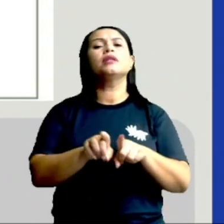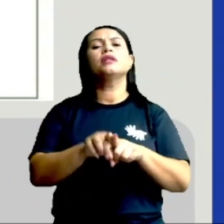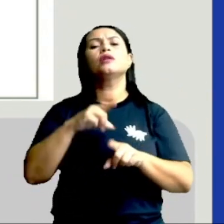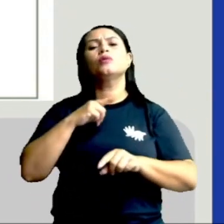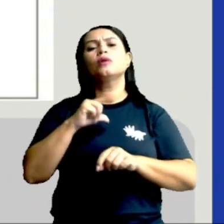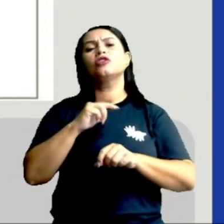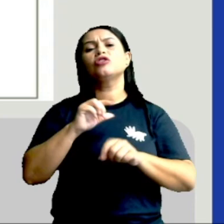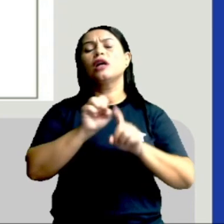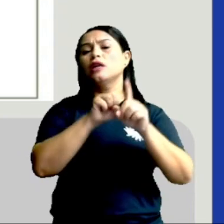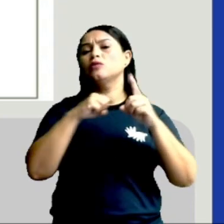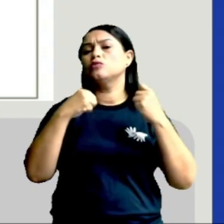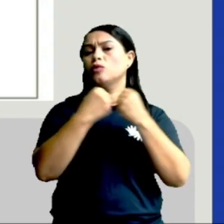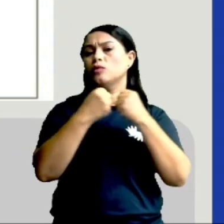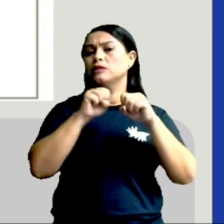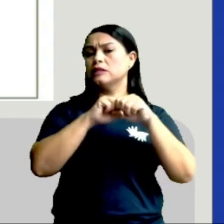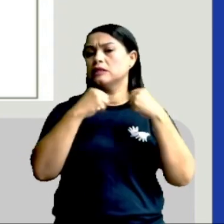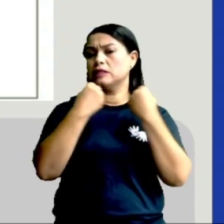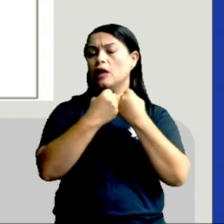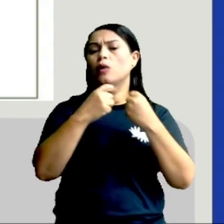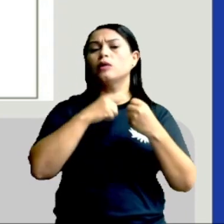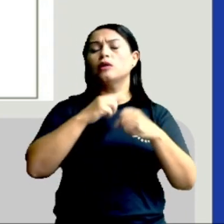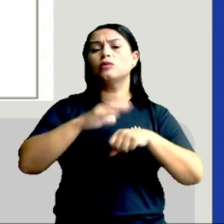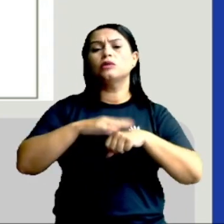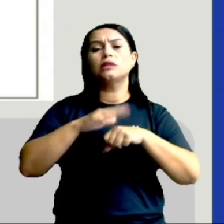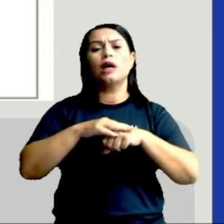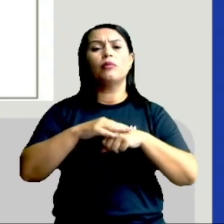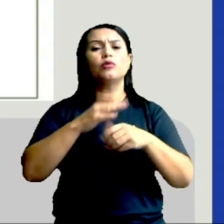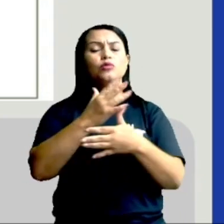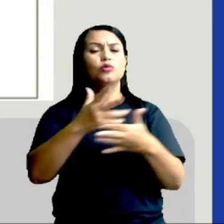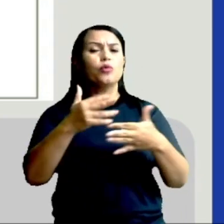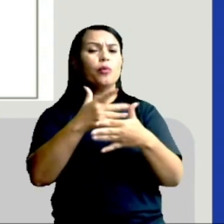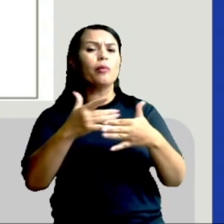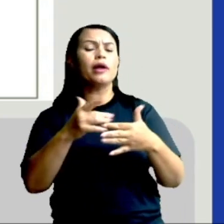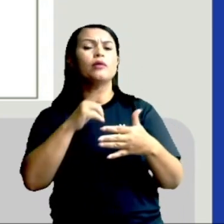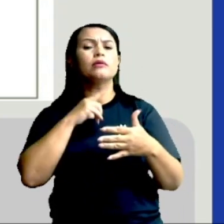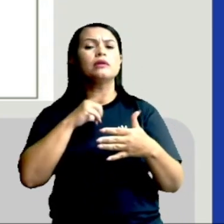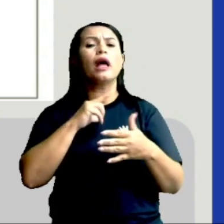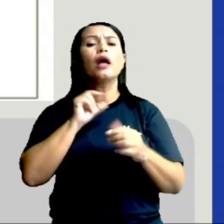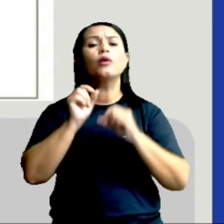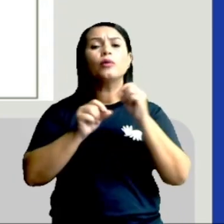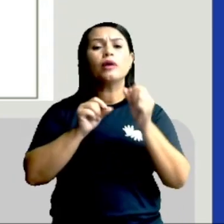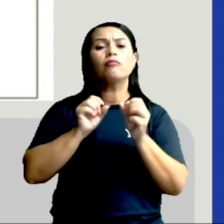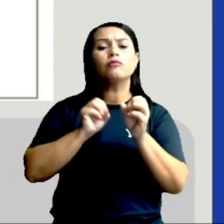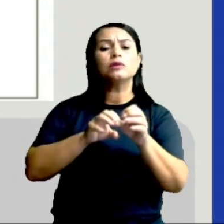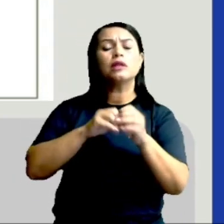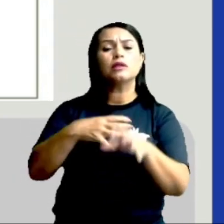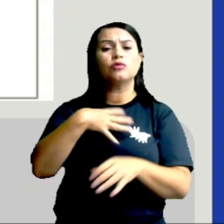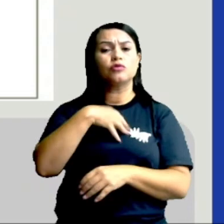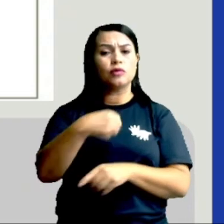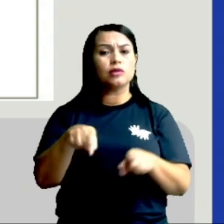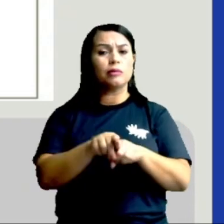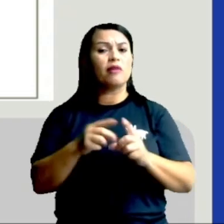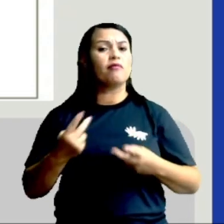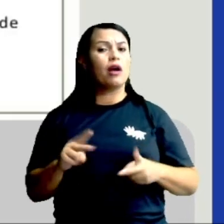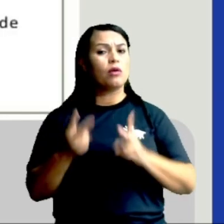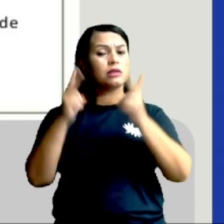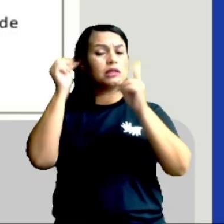hábitos urbanos, melhoria do nível de instrução dos filhos e a valorização social da